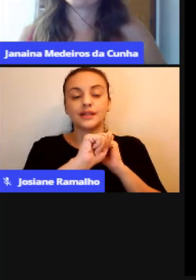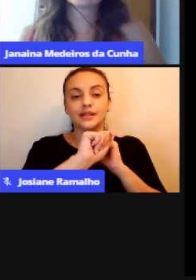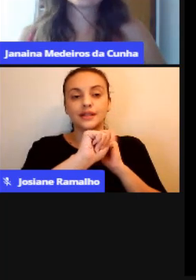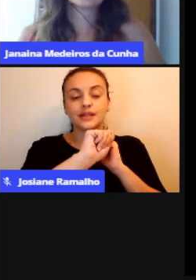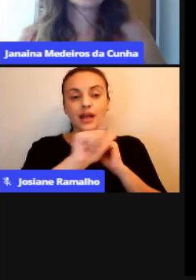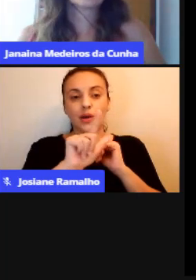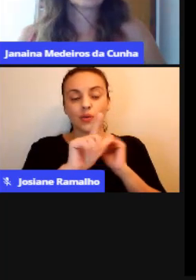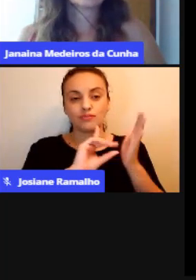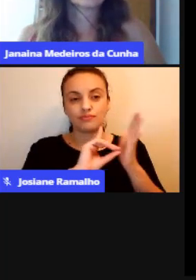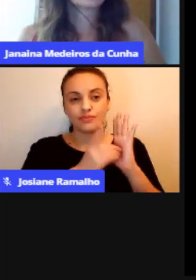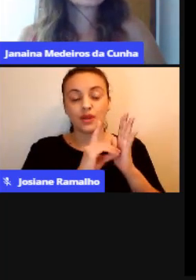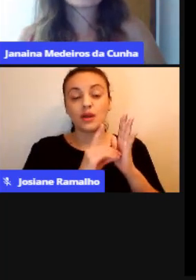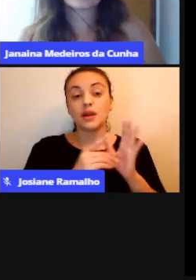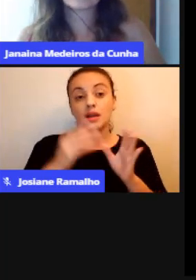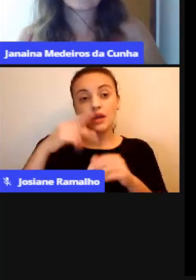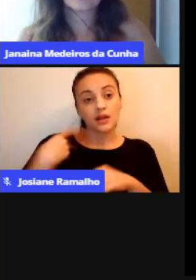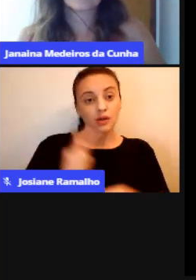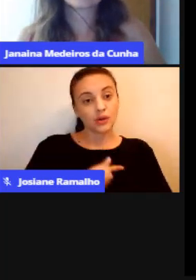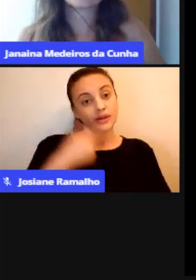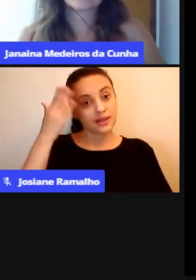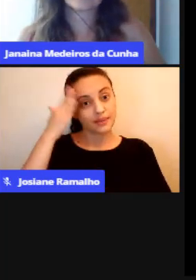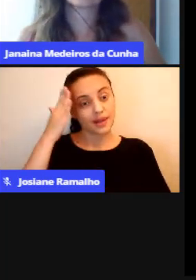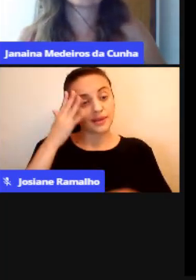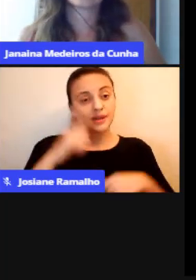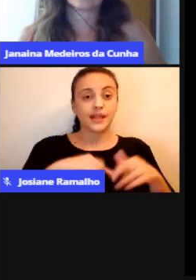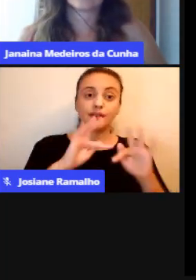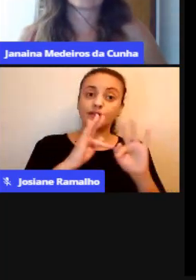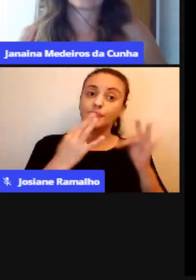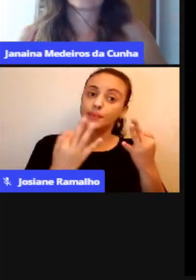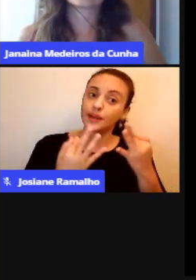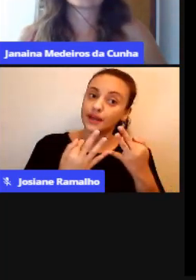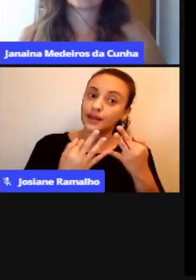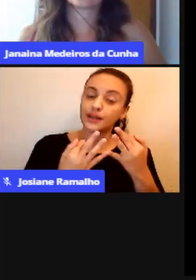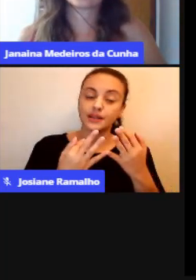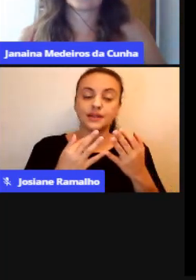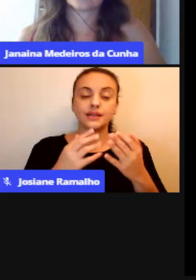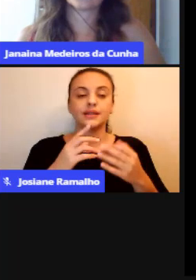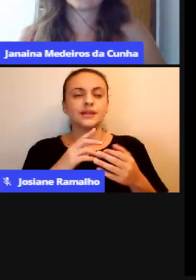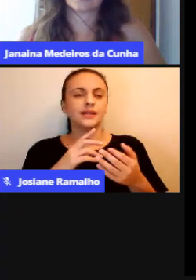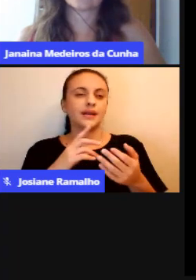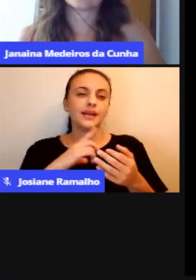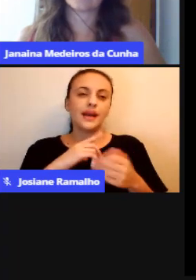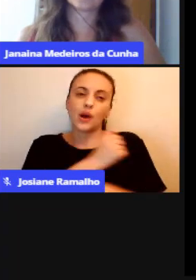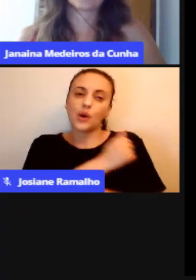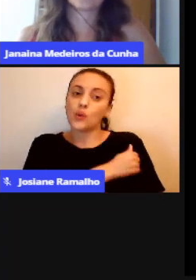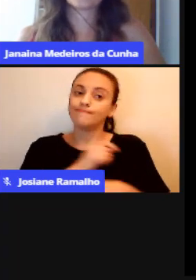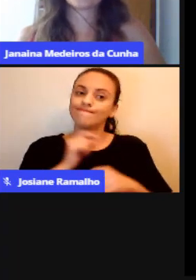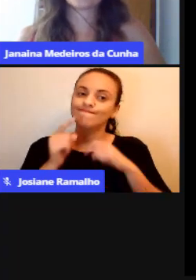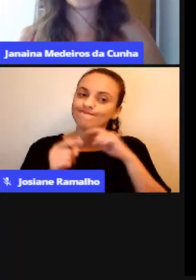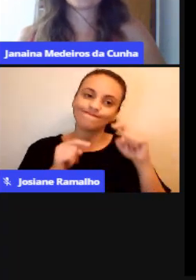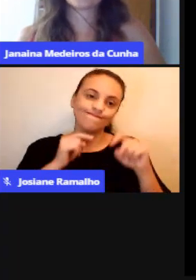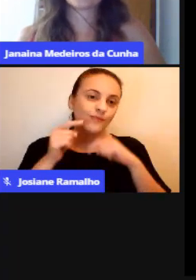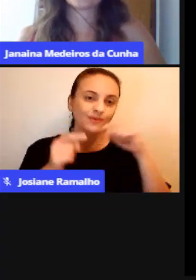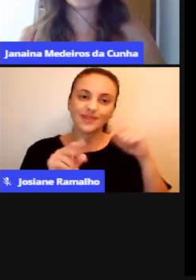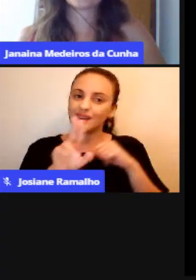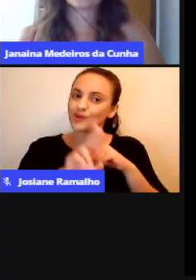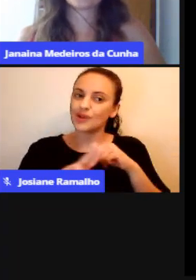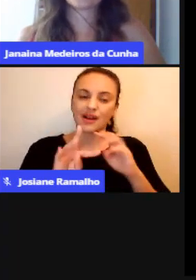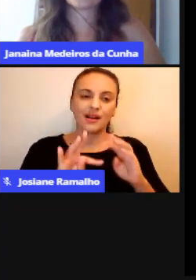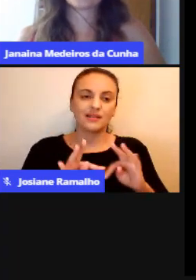muitos alunos que não conseguem acessar essas tecnologias digitais, né? Primeiramente por